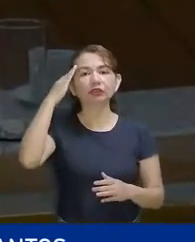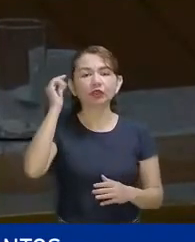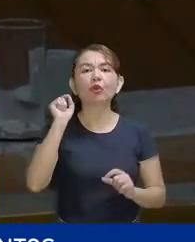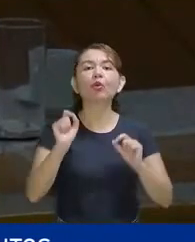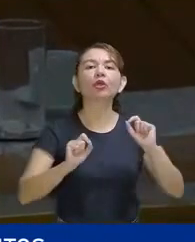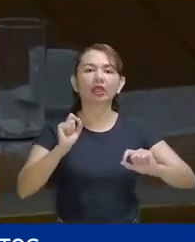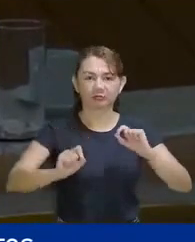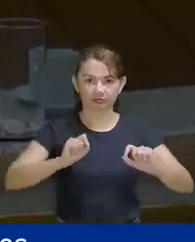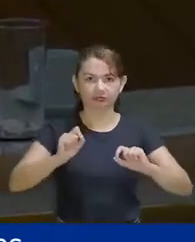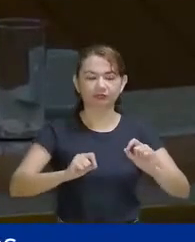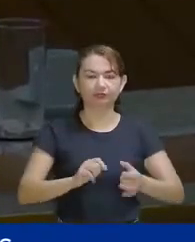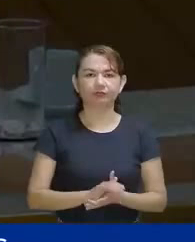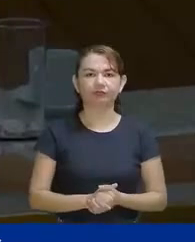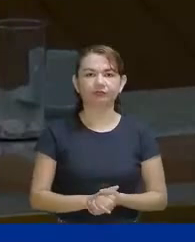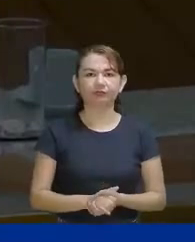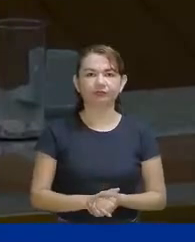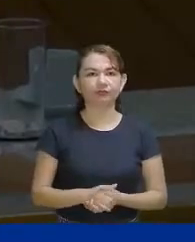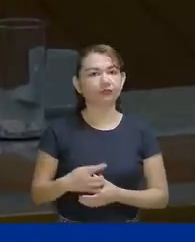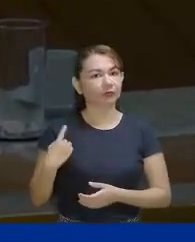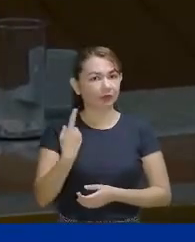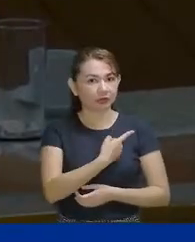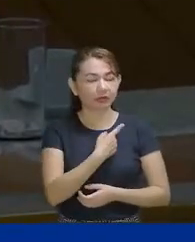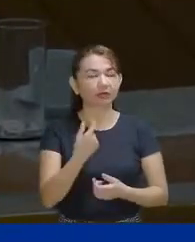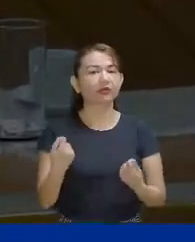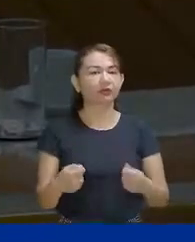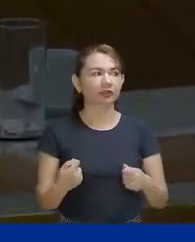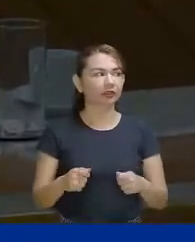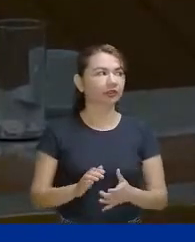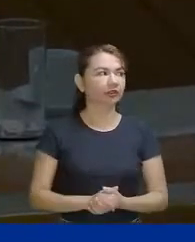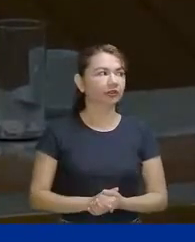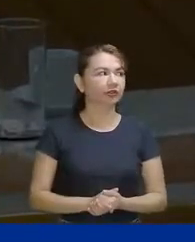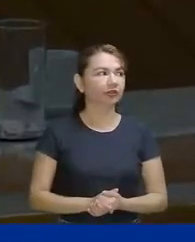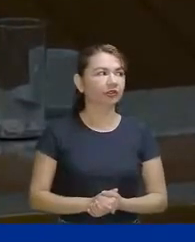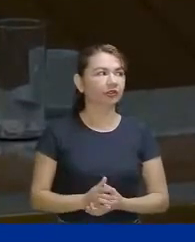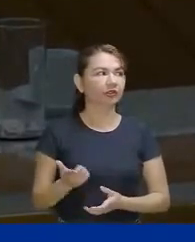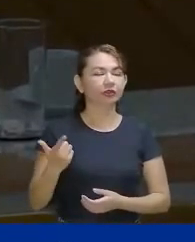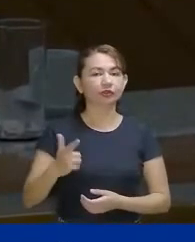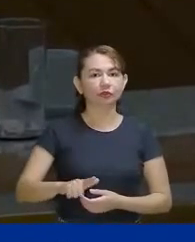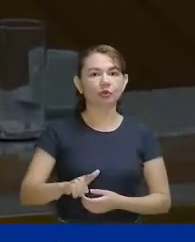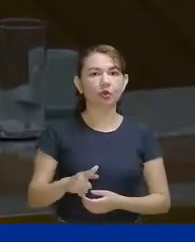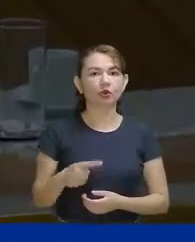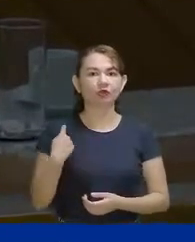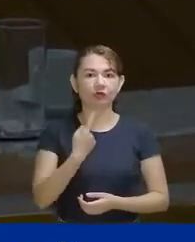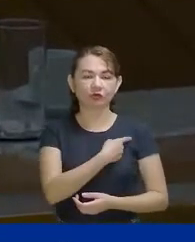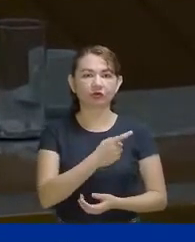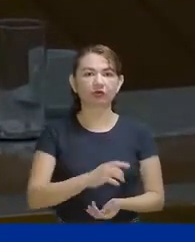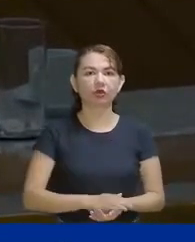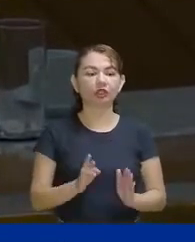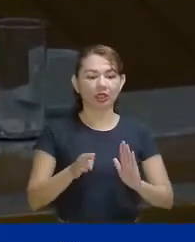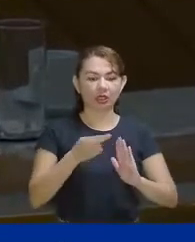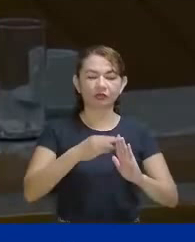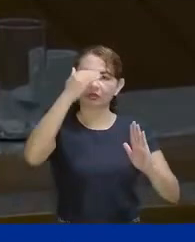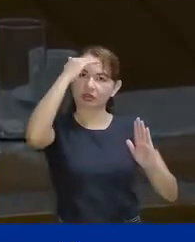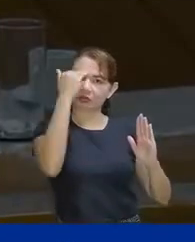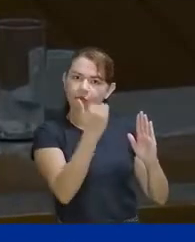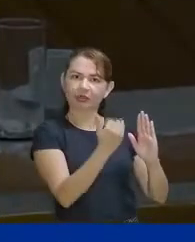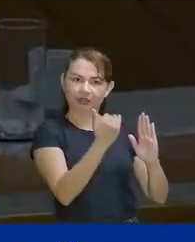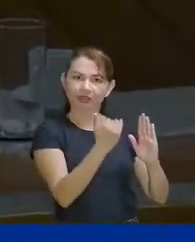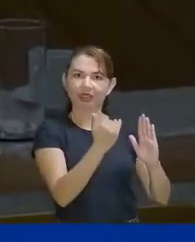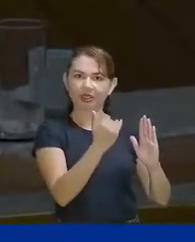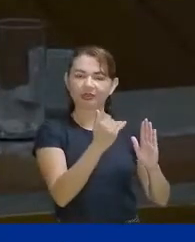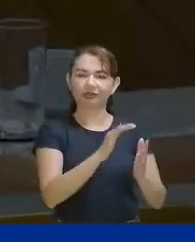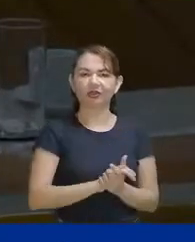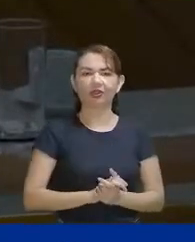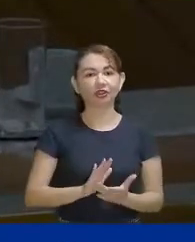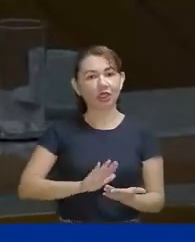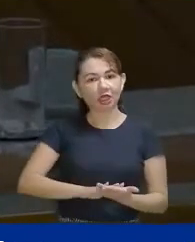diz lá, e eu acho que nós temos seguido, é por isso que eu reitero que nós não estamos descumprindo a resolução, a gente está interpretando,